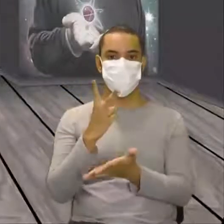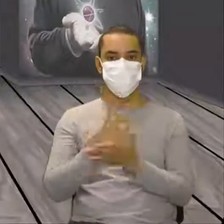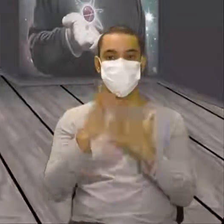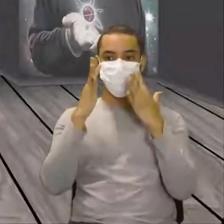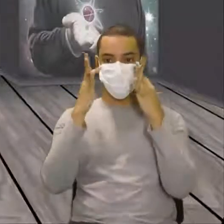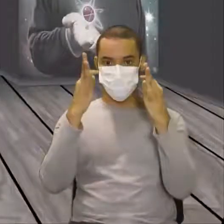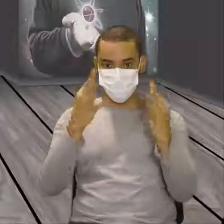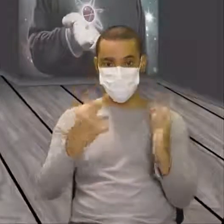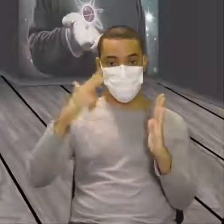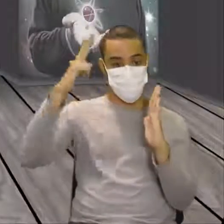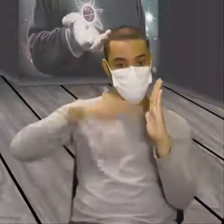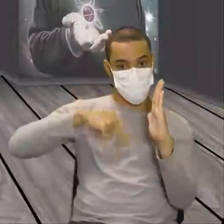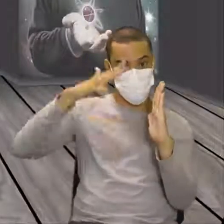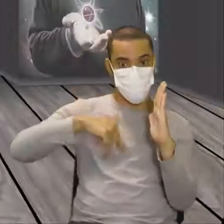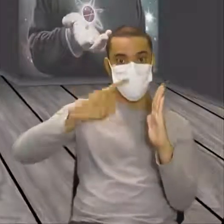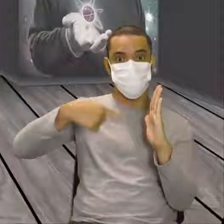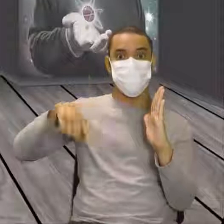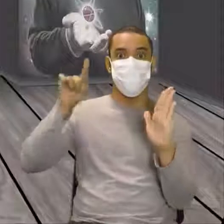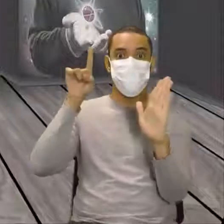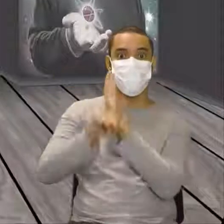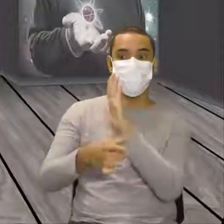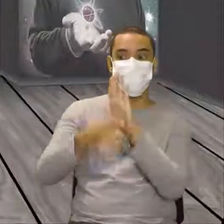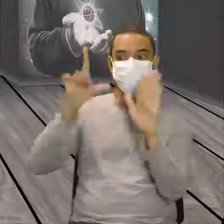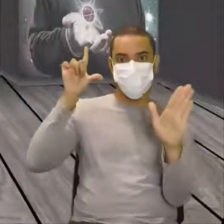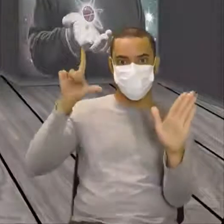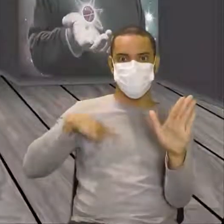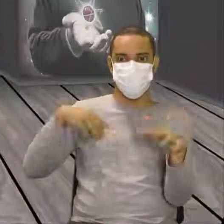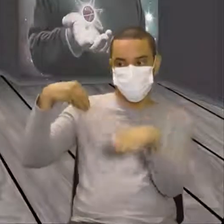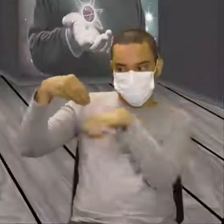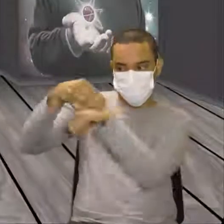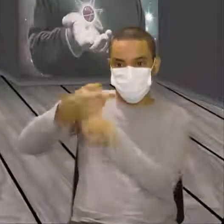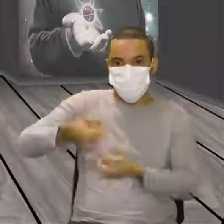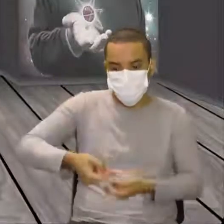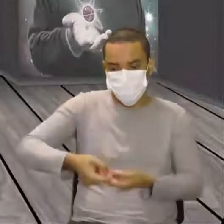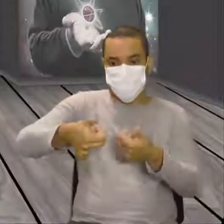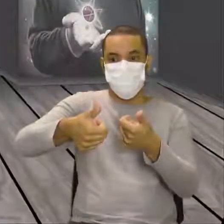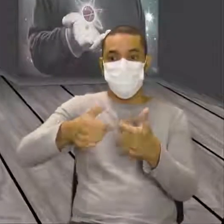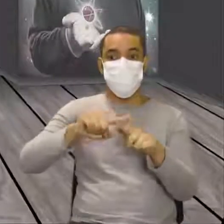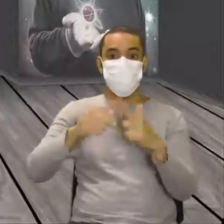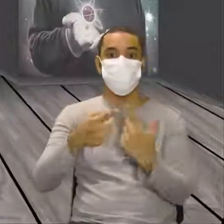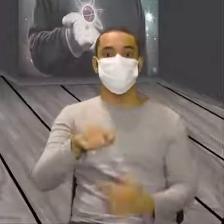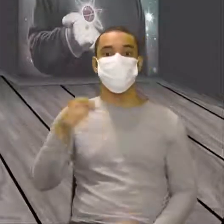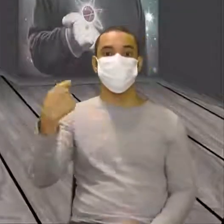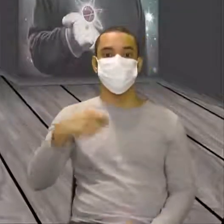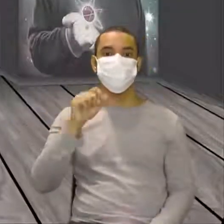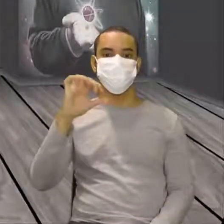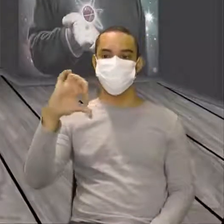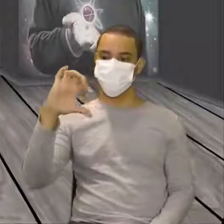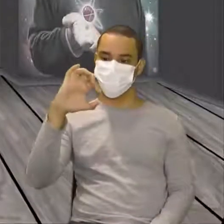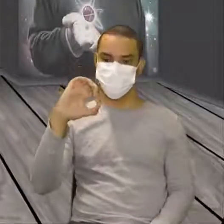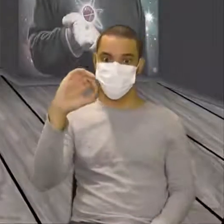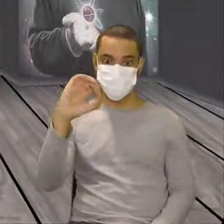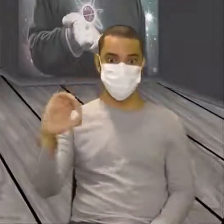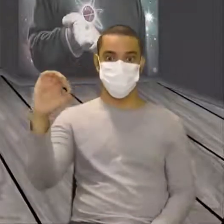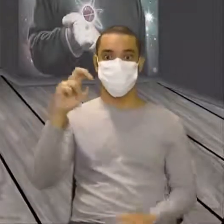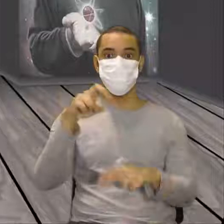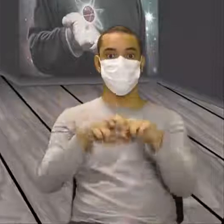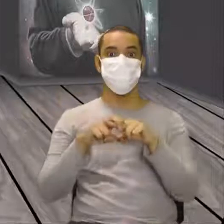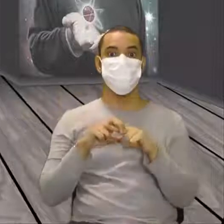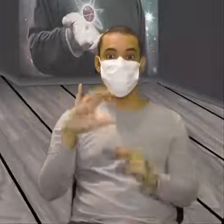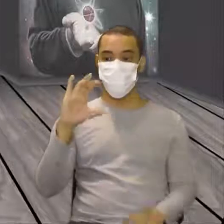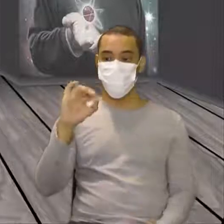atenção, lê que vocês viram na questão anterior, ele te deu a dica dizendo lá que era 90 graus, então cosseno